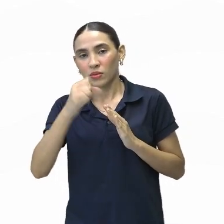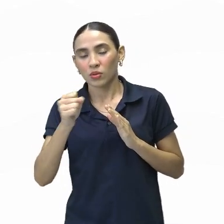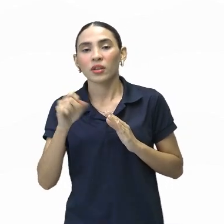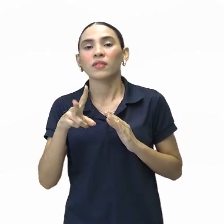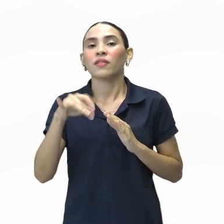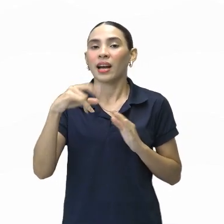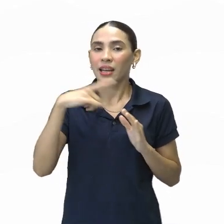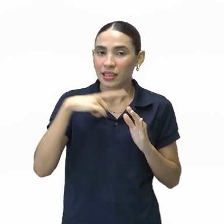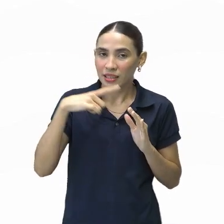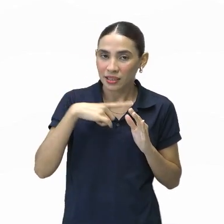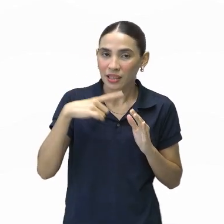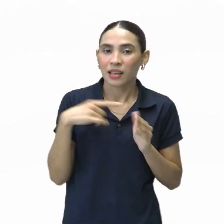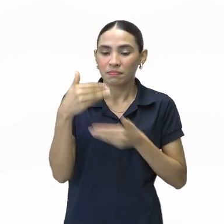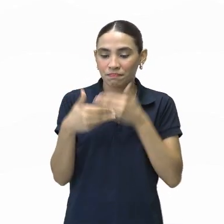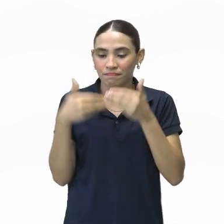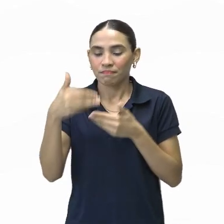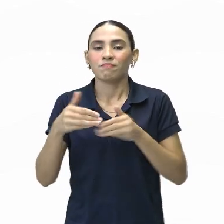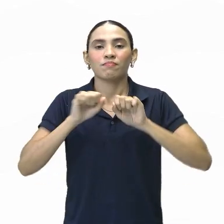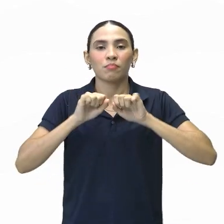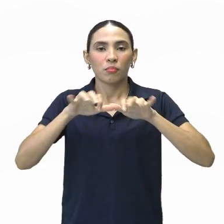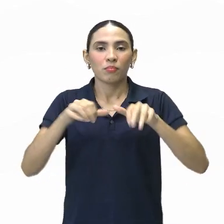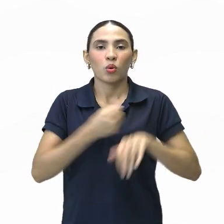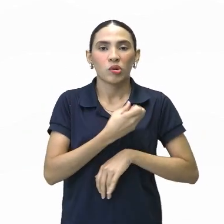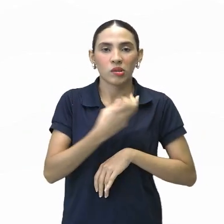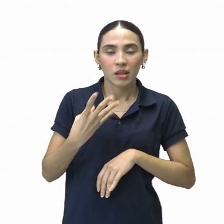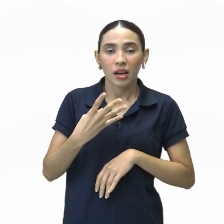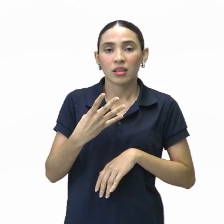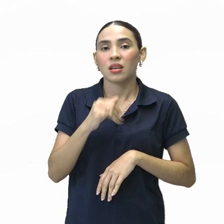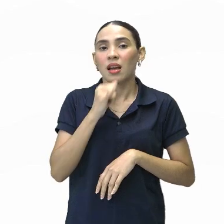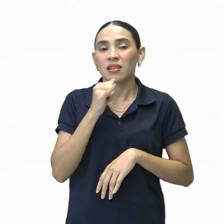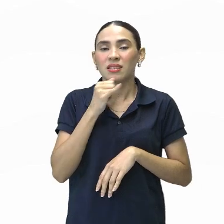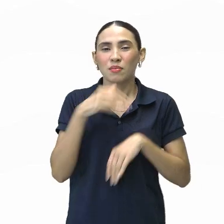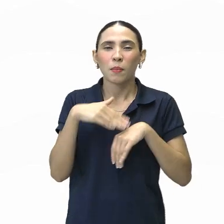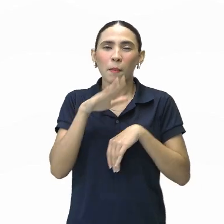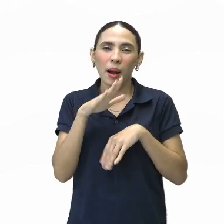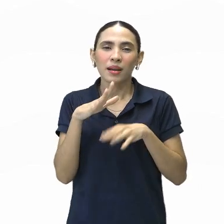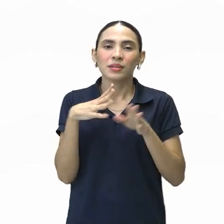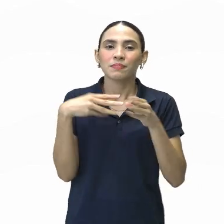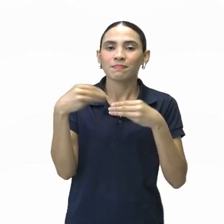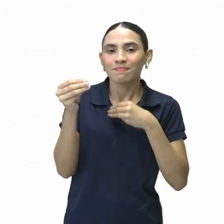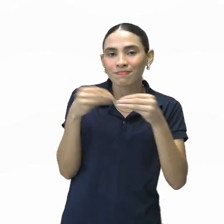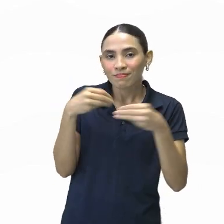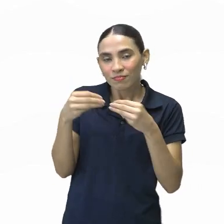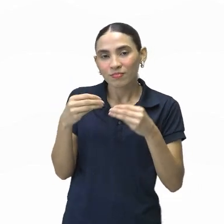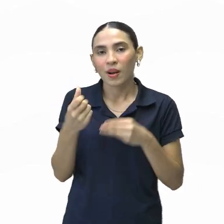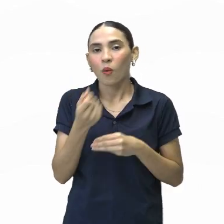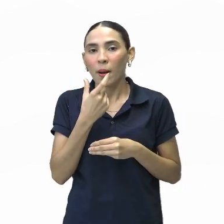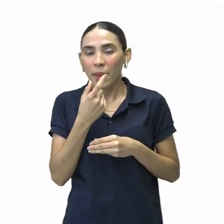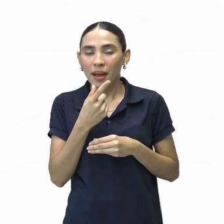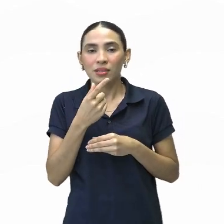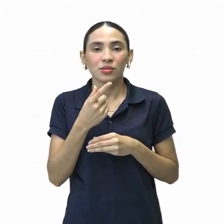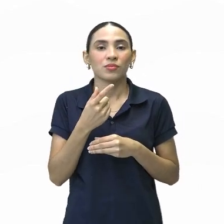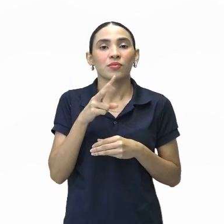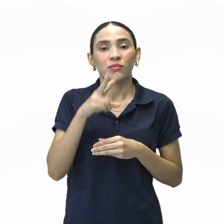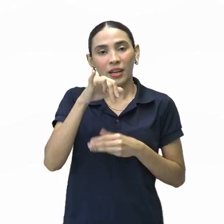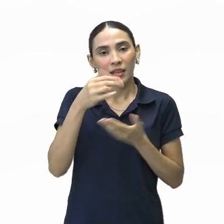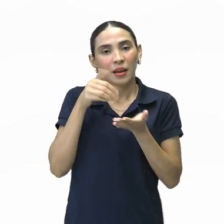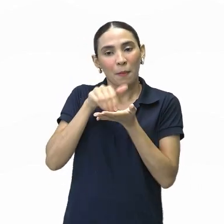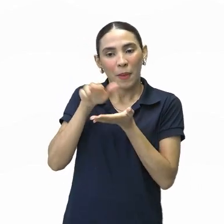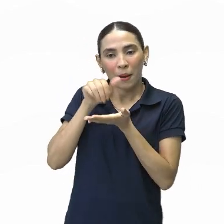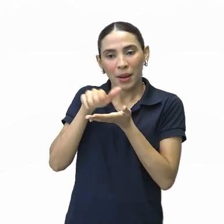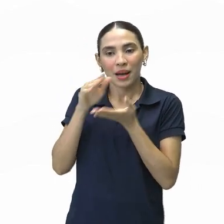vão sobreviver e se multiplicam, enquanto que aquelas que são mais sensíveis ao antibiótico, elas vão ser